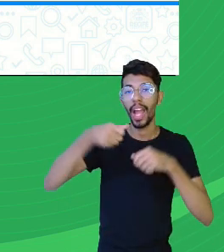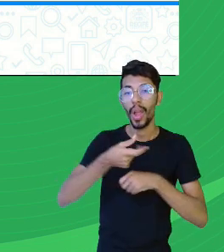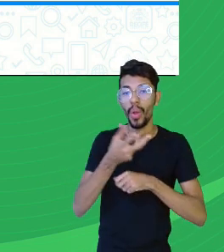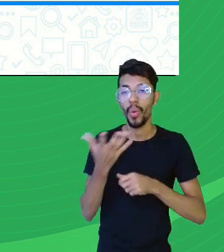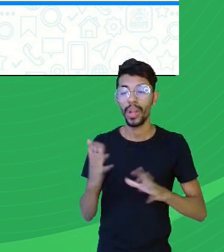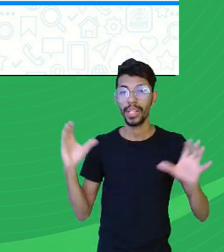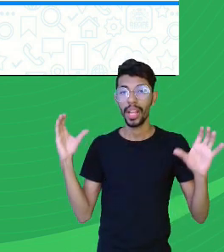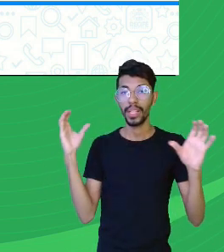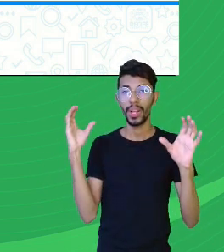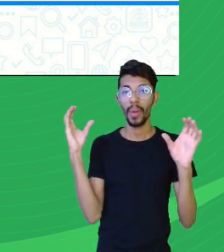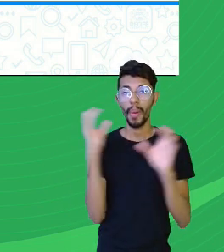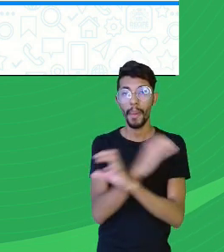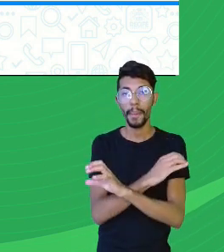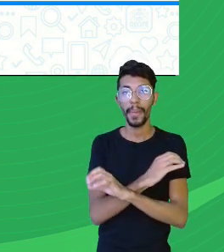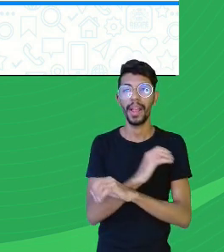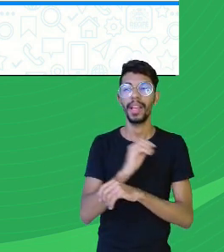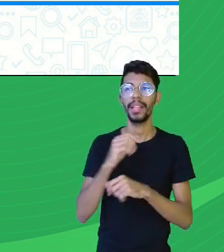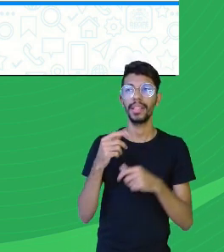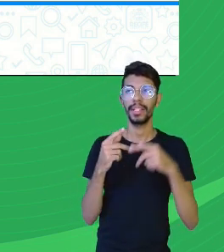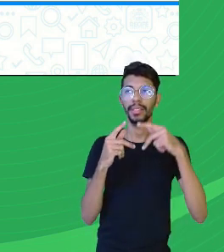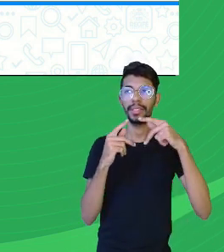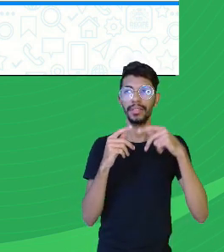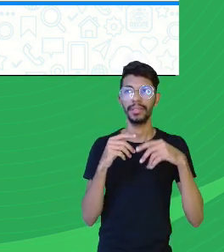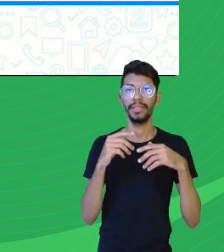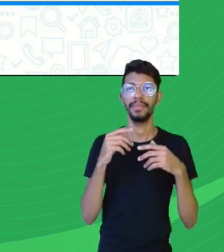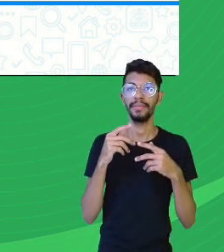quantidade total das cerâmicas que ele